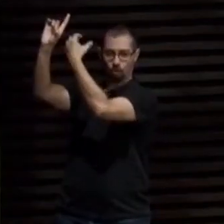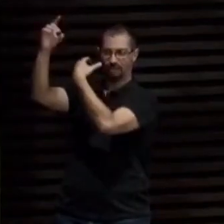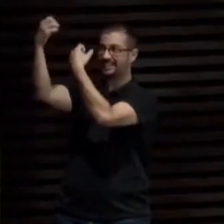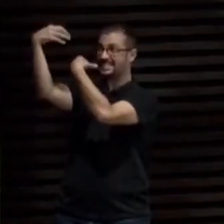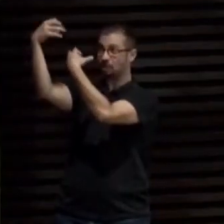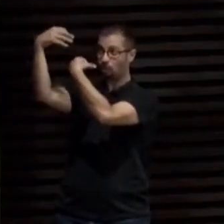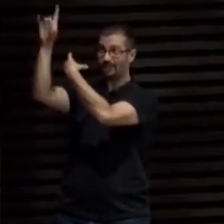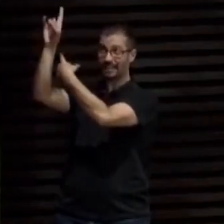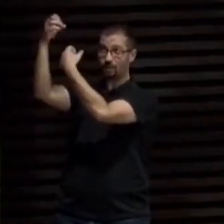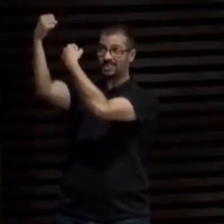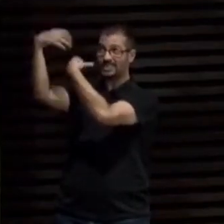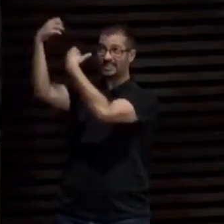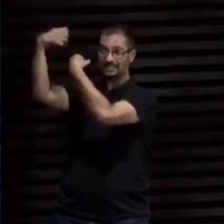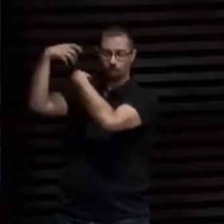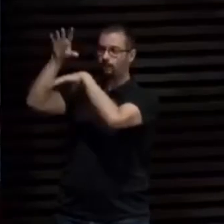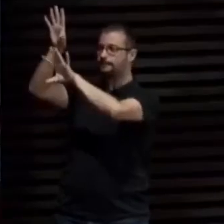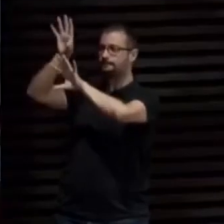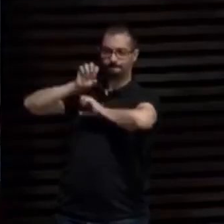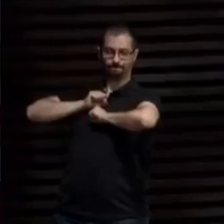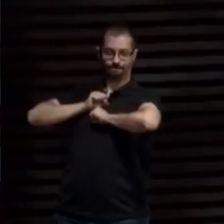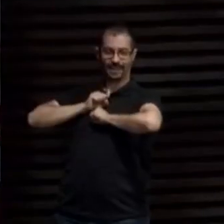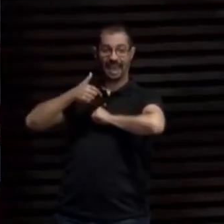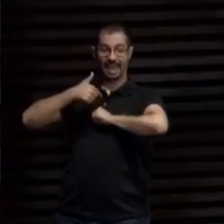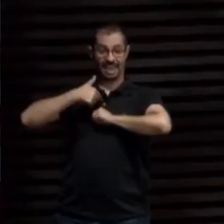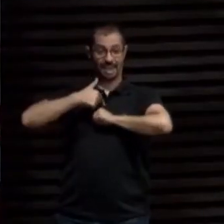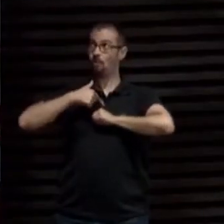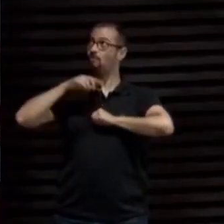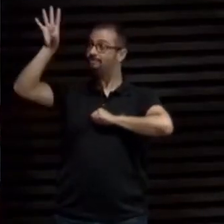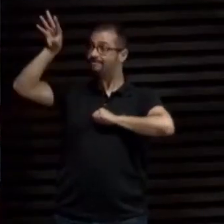eu transmiti as tuas palavras a eles.